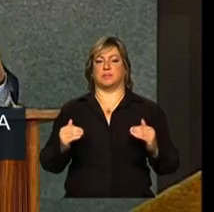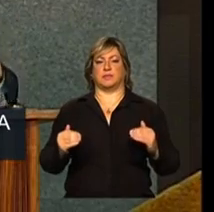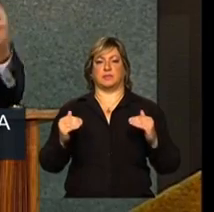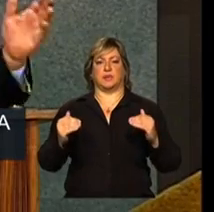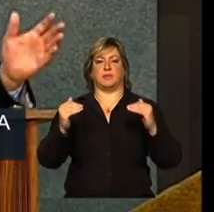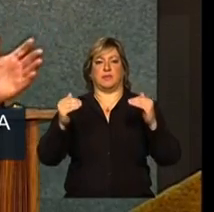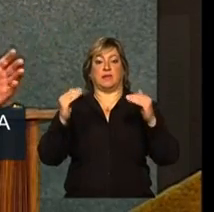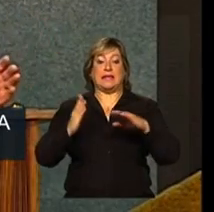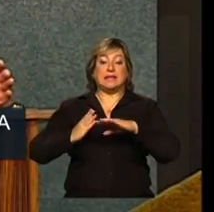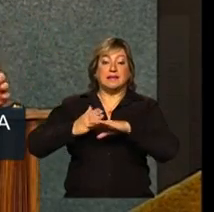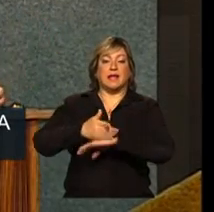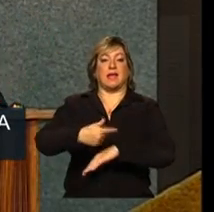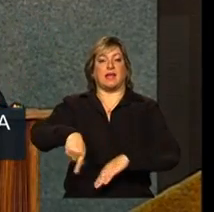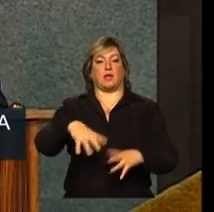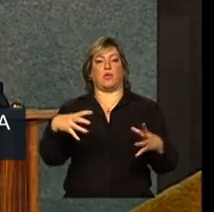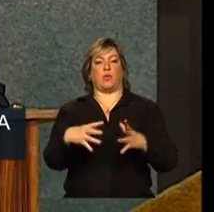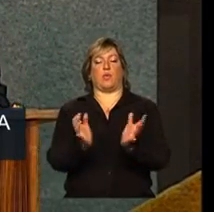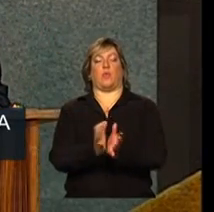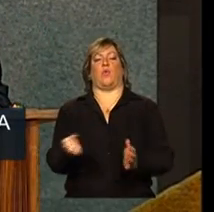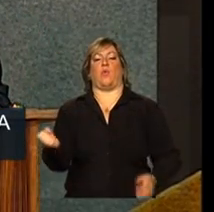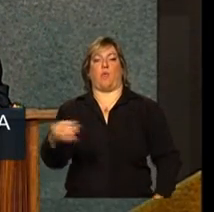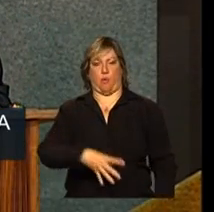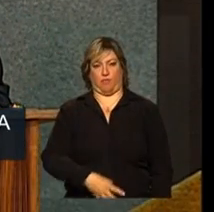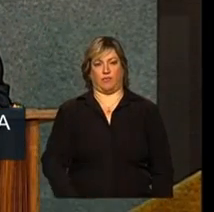possam entrar nesse novo universo.